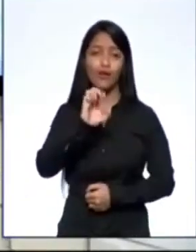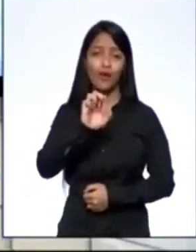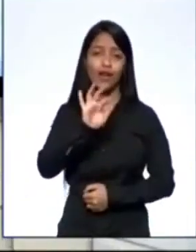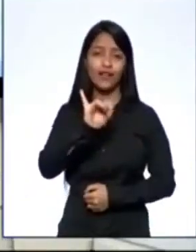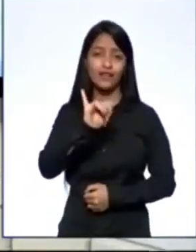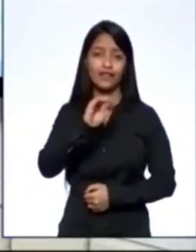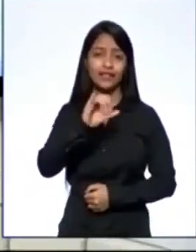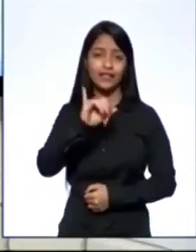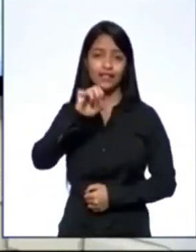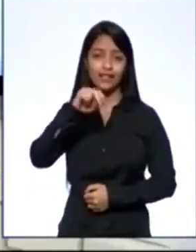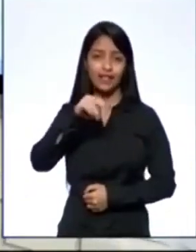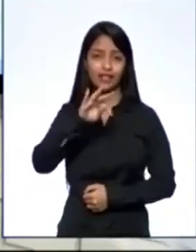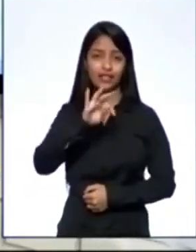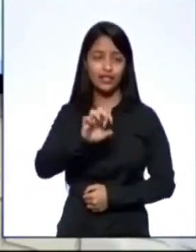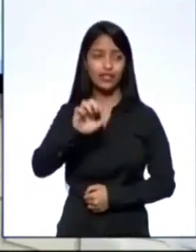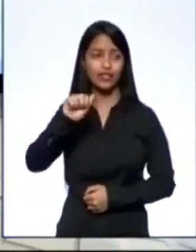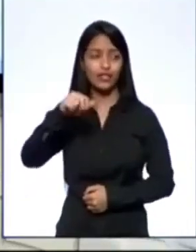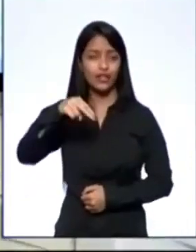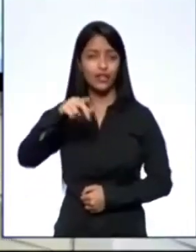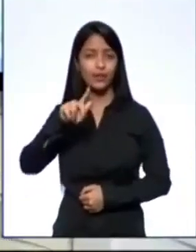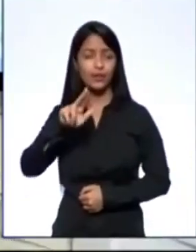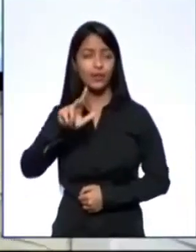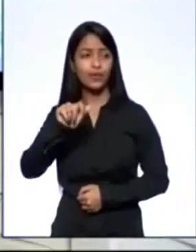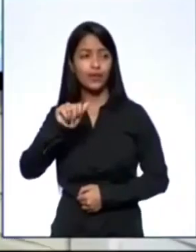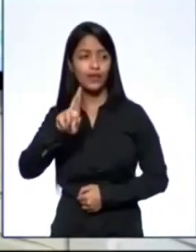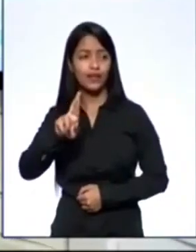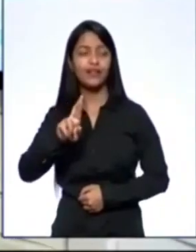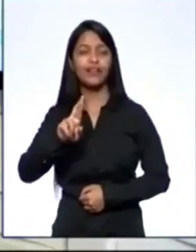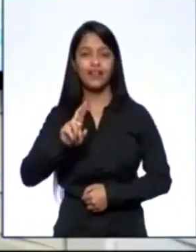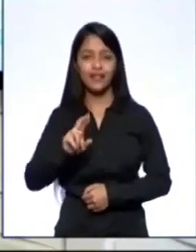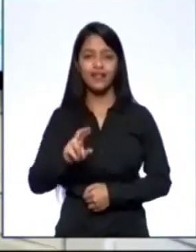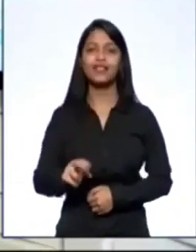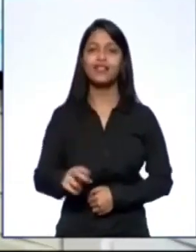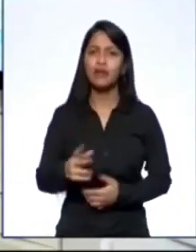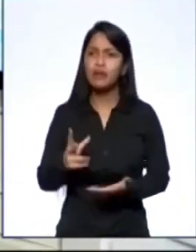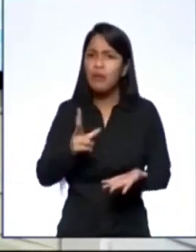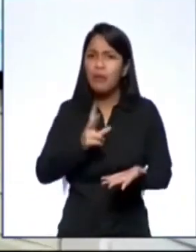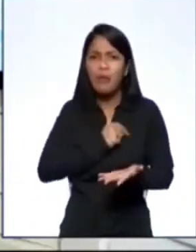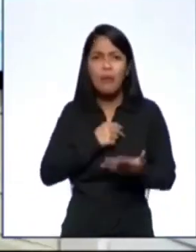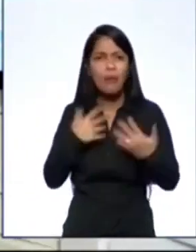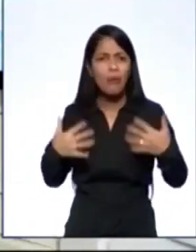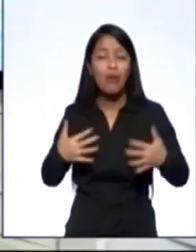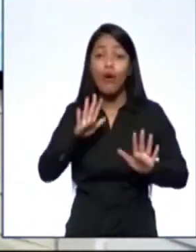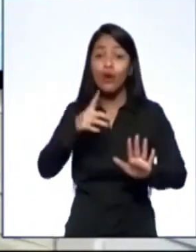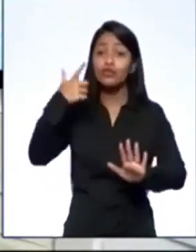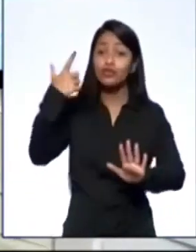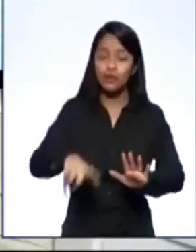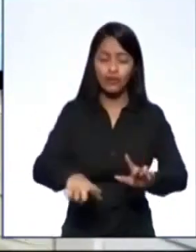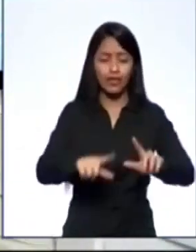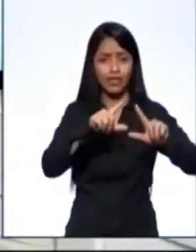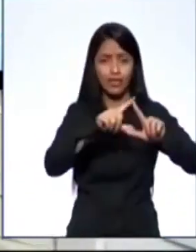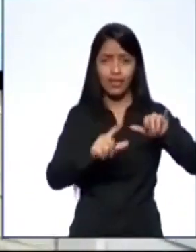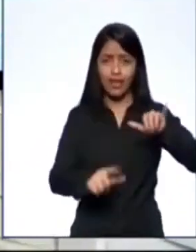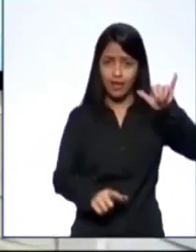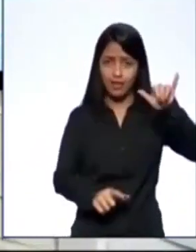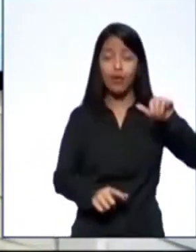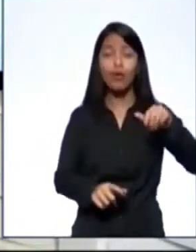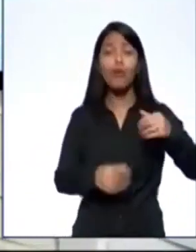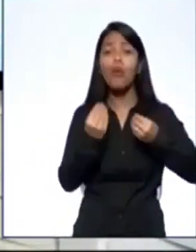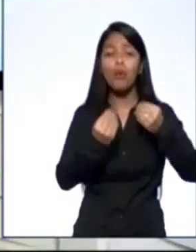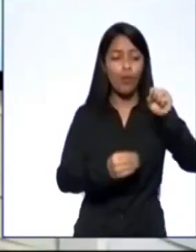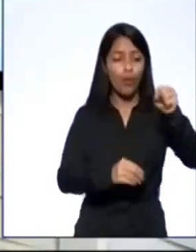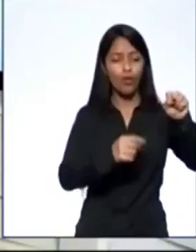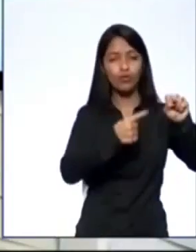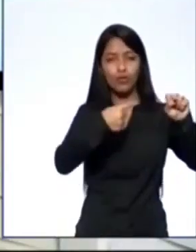e sempre nossa senhora rapaz só vou fazer de novo até o daí 8 -